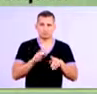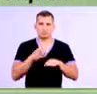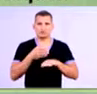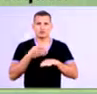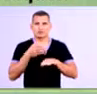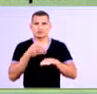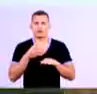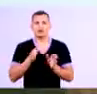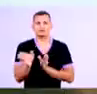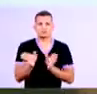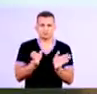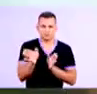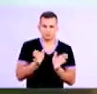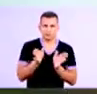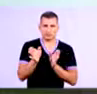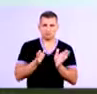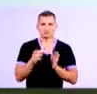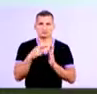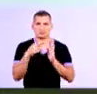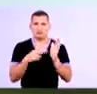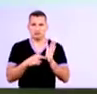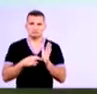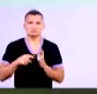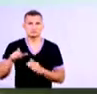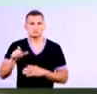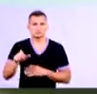cliques, né? A regra dos 3 cliques,